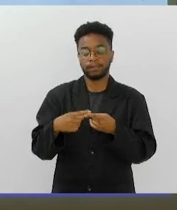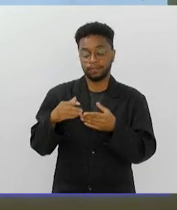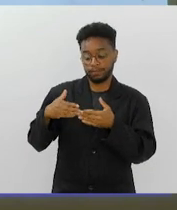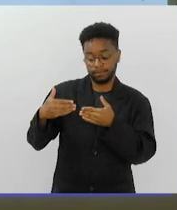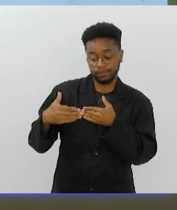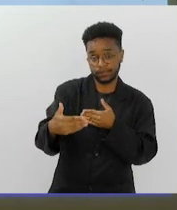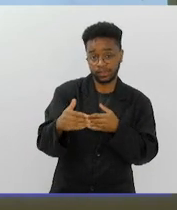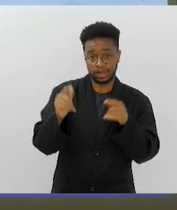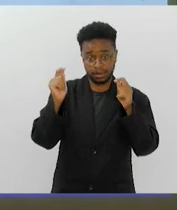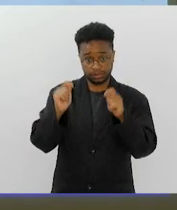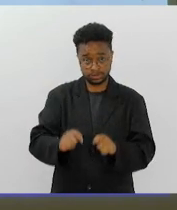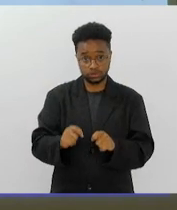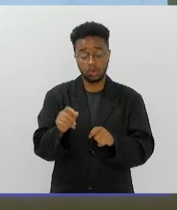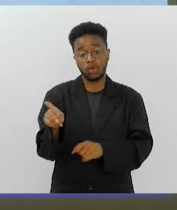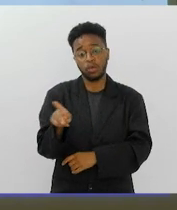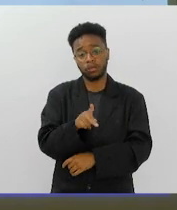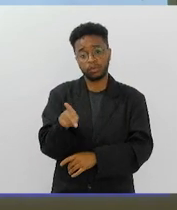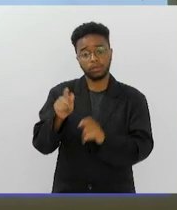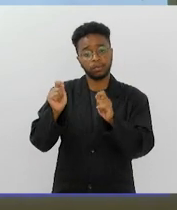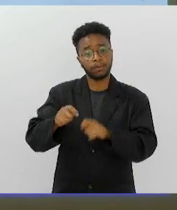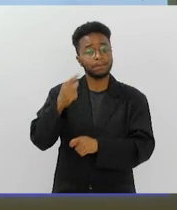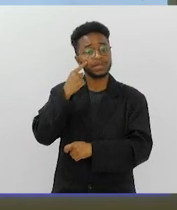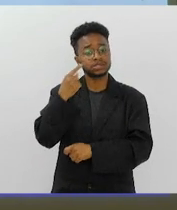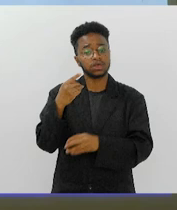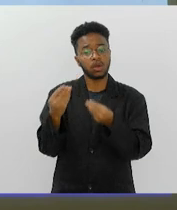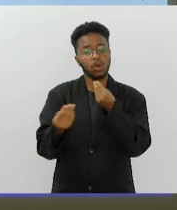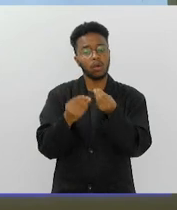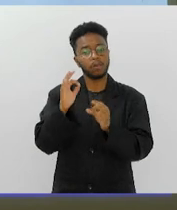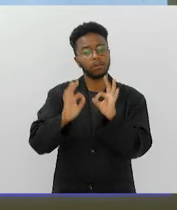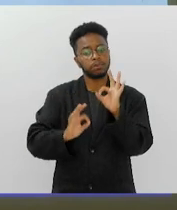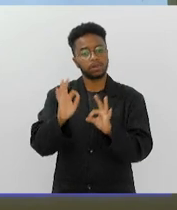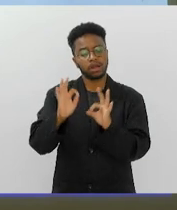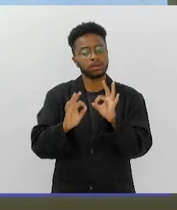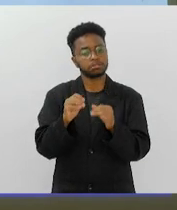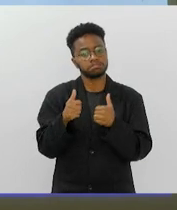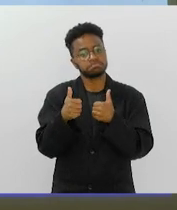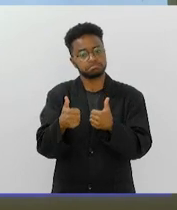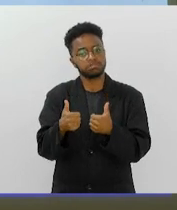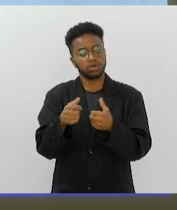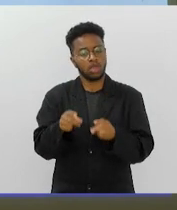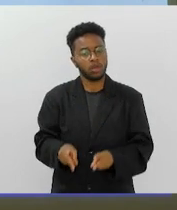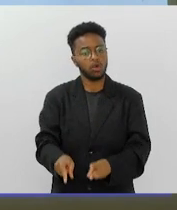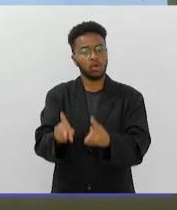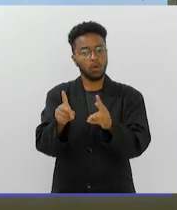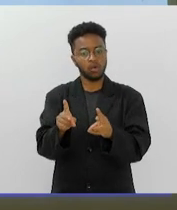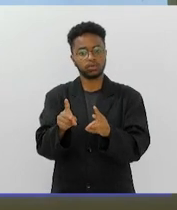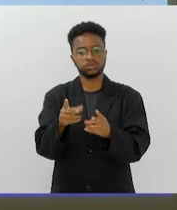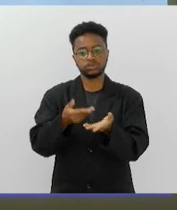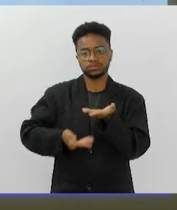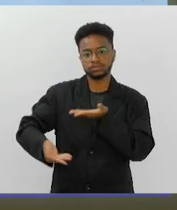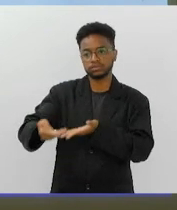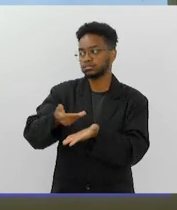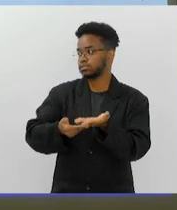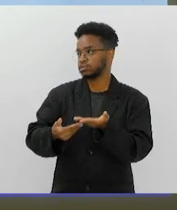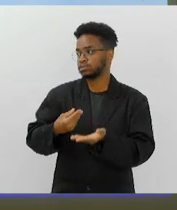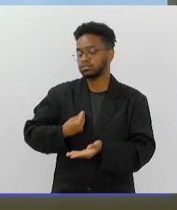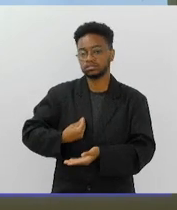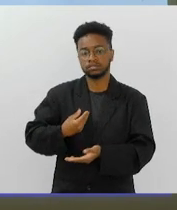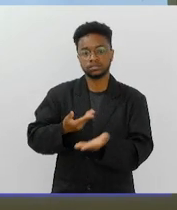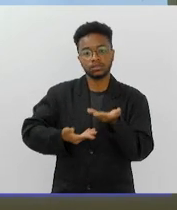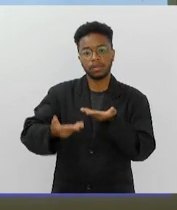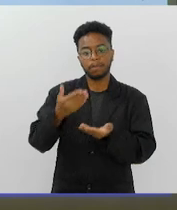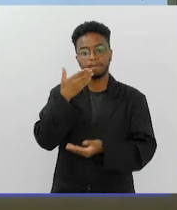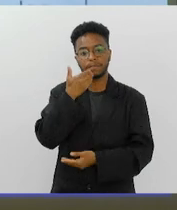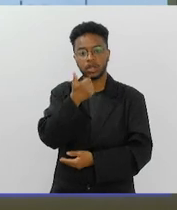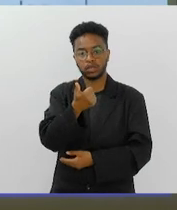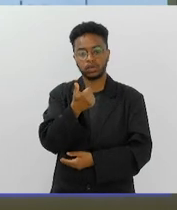capacitação, o professor pensa num plano sustentável para que continue essa convivência, essa melhoria de convivência